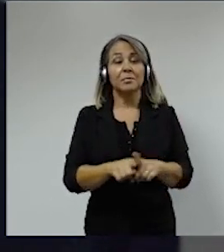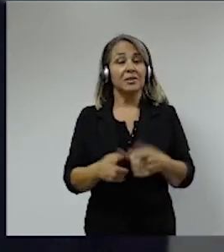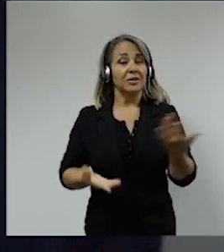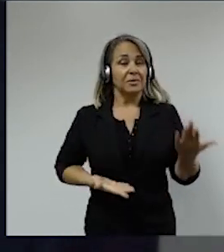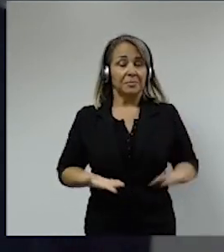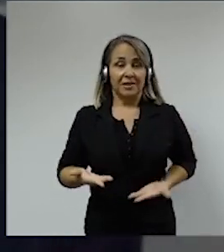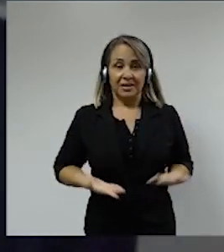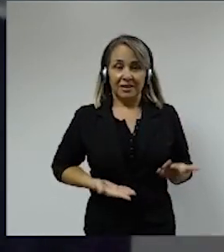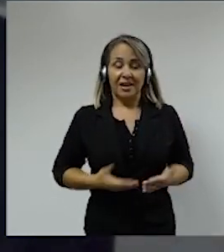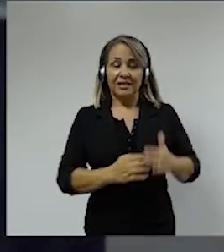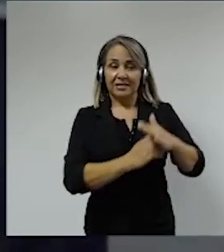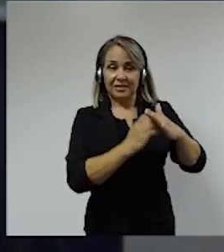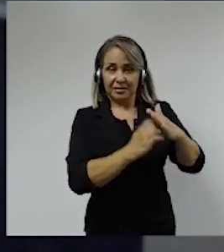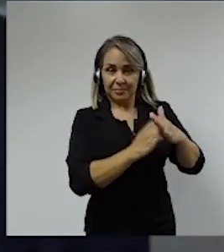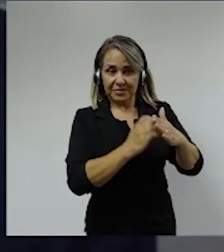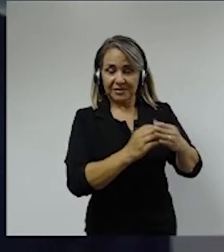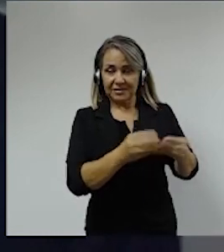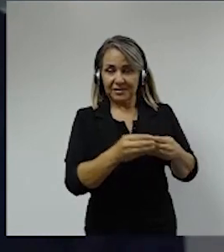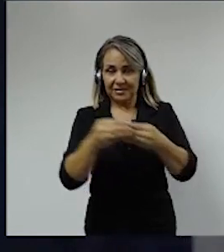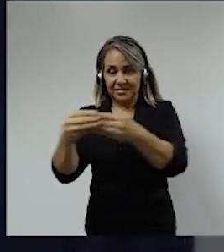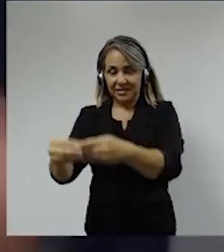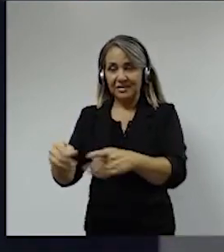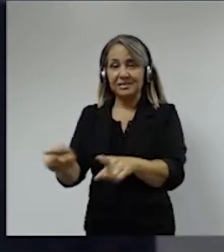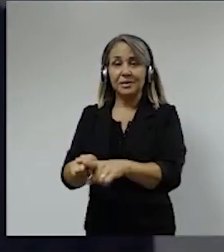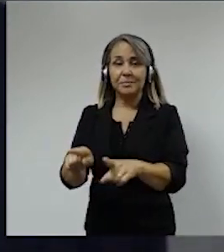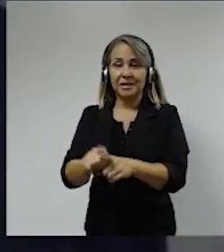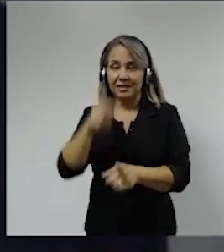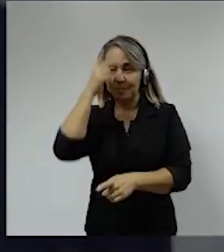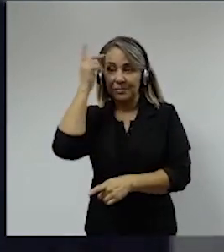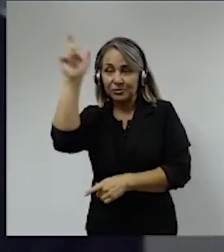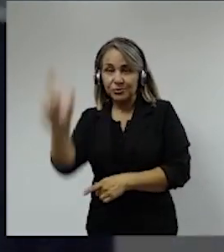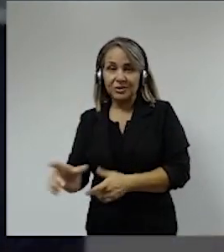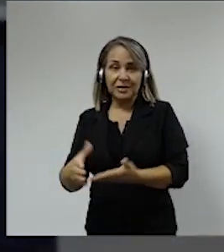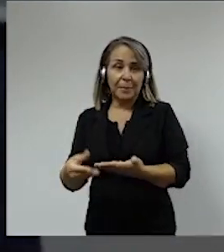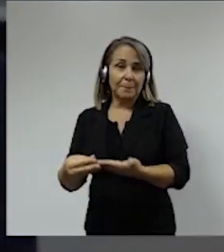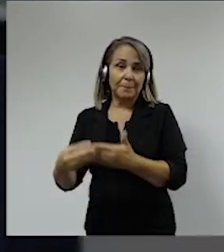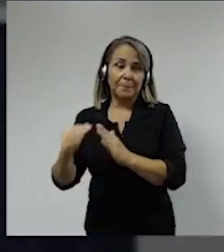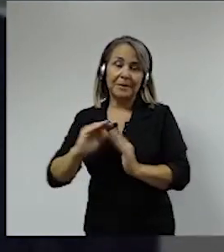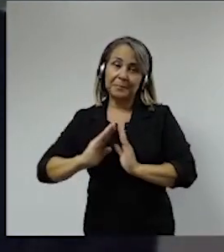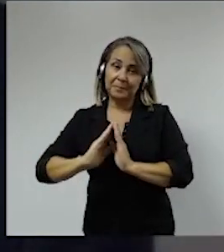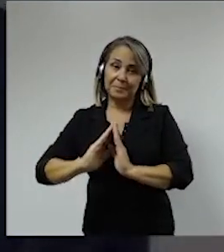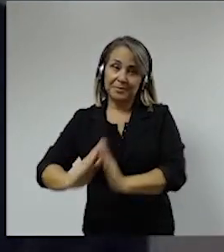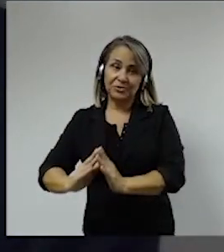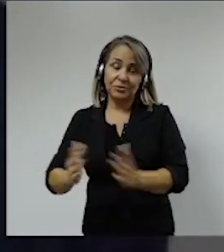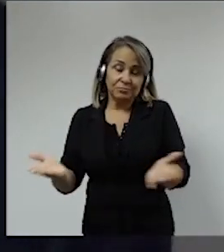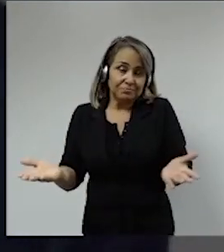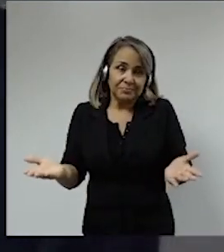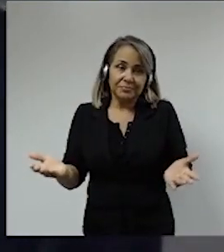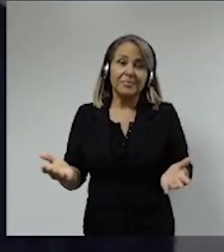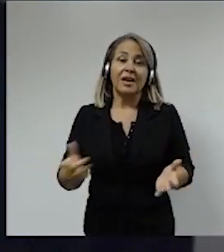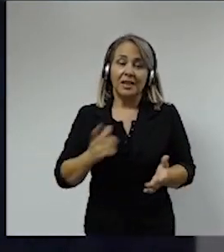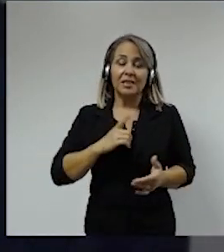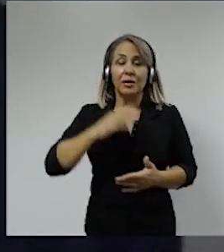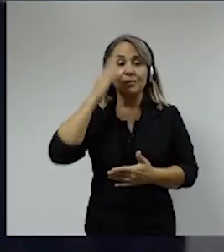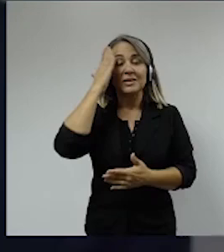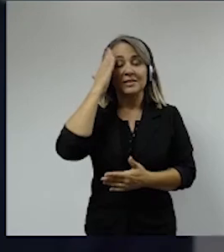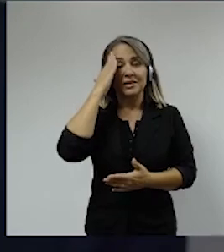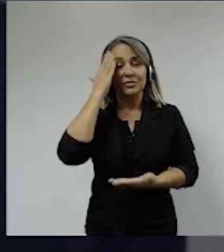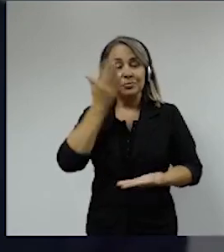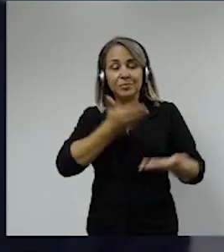nem da empresa que fazia a entrega, nem do cliente que estava pedindo a entrega. Então, eu acho que há uma